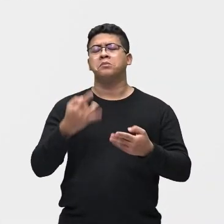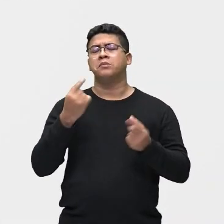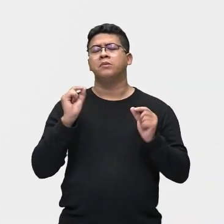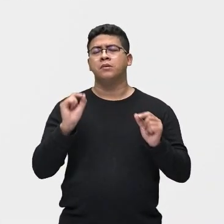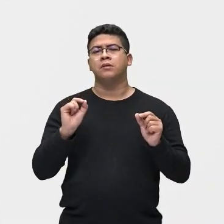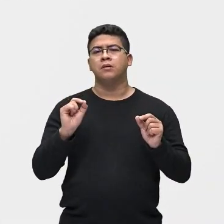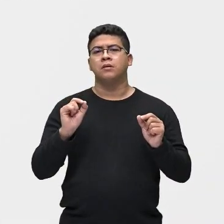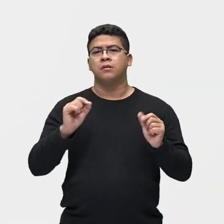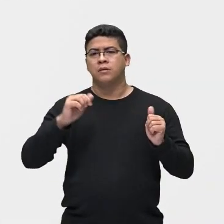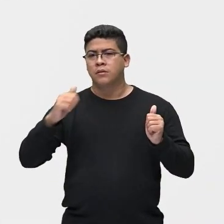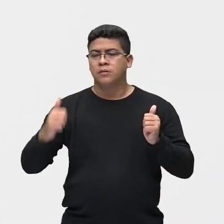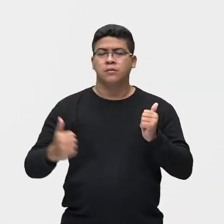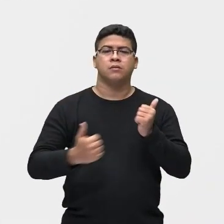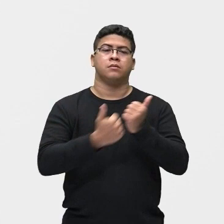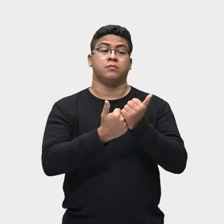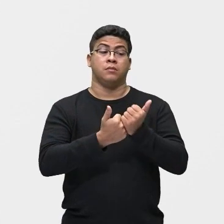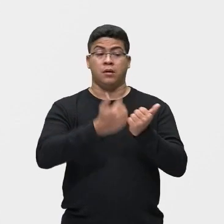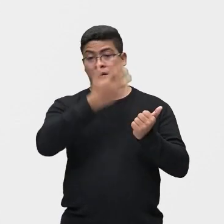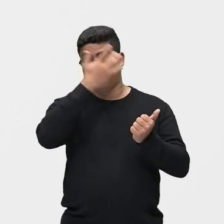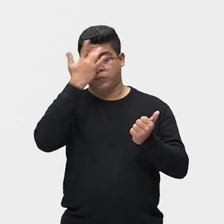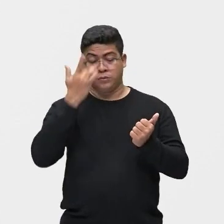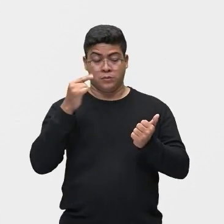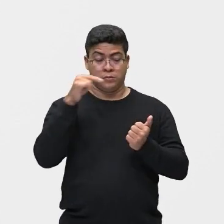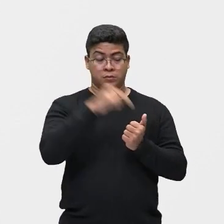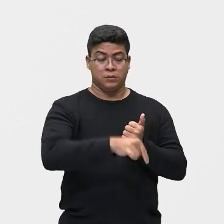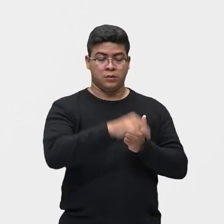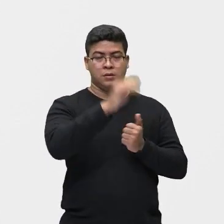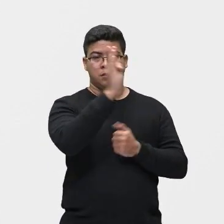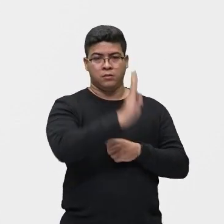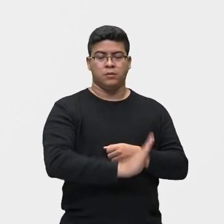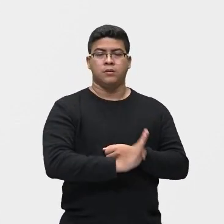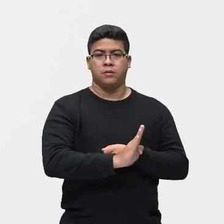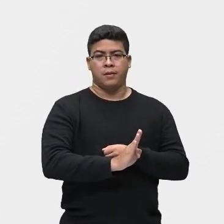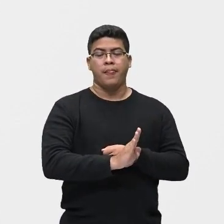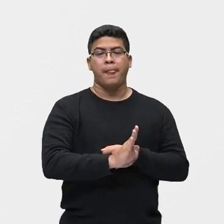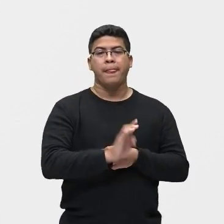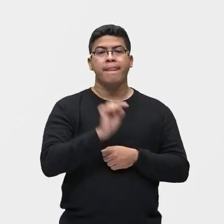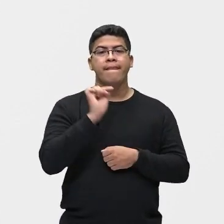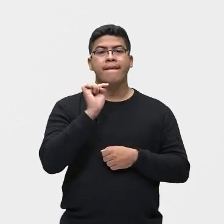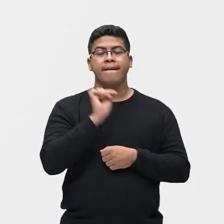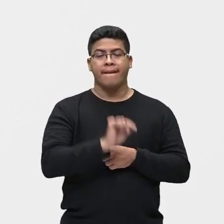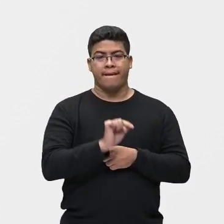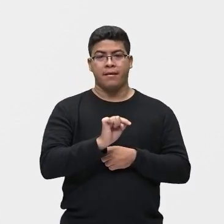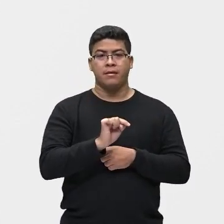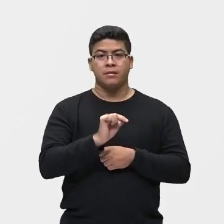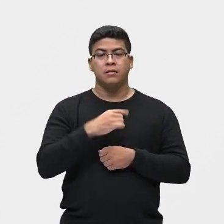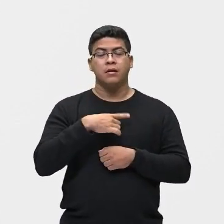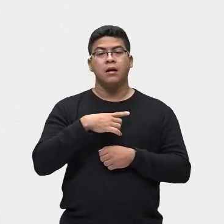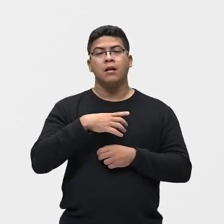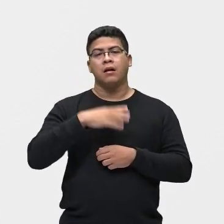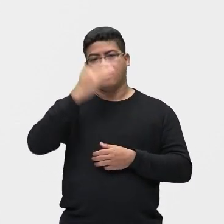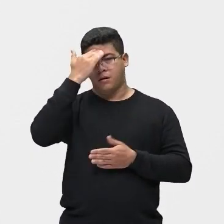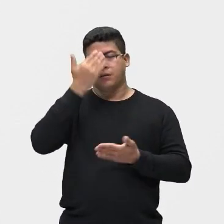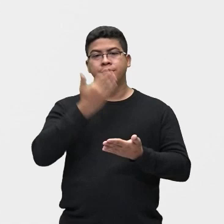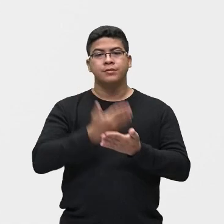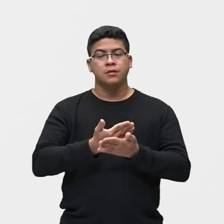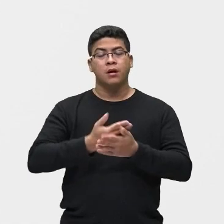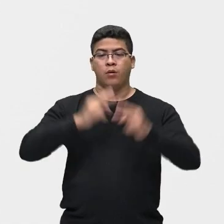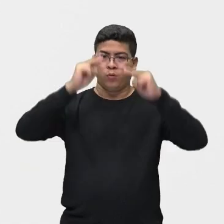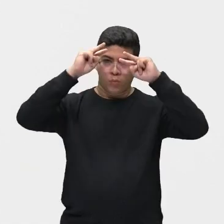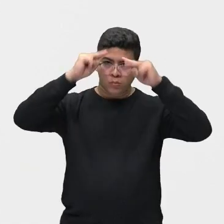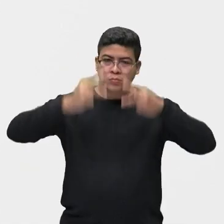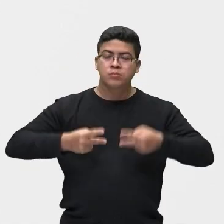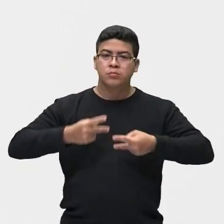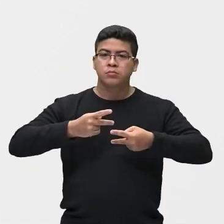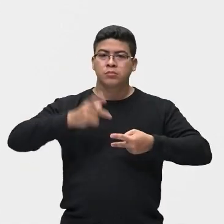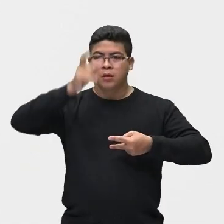está apoiando seus irmãos de religião. Ele considera que o ser humano é uma criatura digna, independente